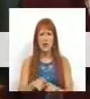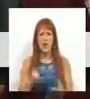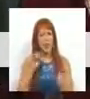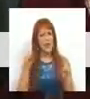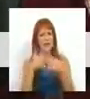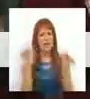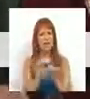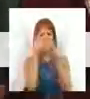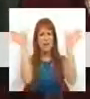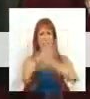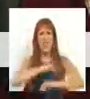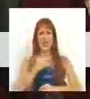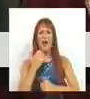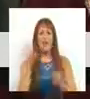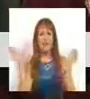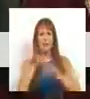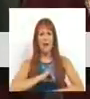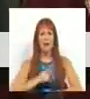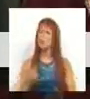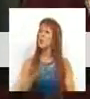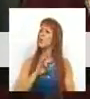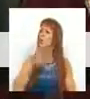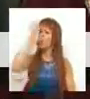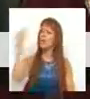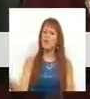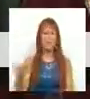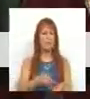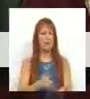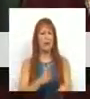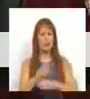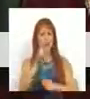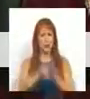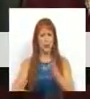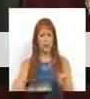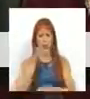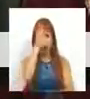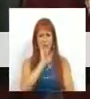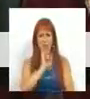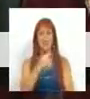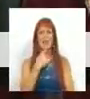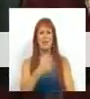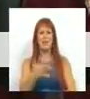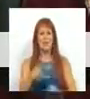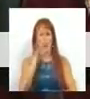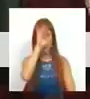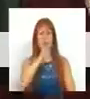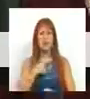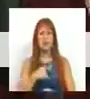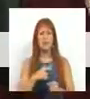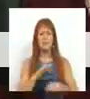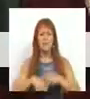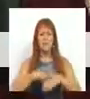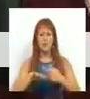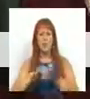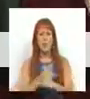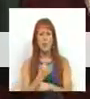maior transparência, de um maior rigor. Vem o Sr. Ministro, através deste relatório, o Governo, dizer que o Governo desencadeará,